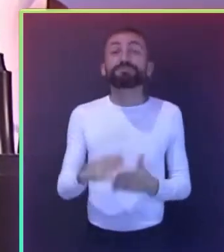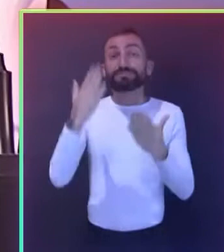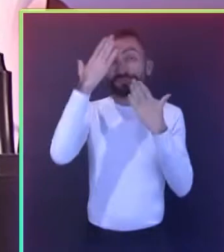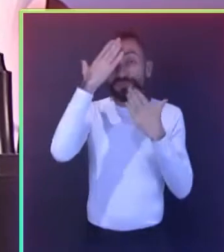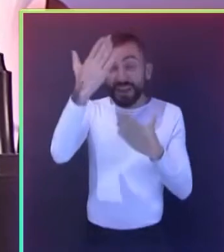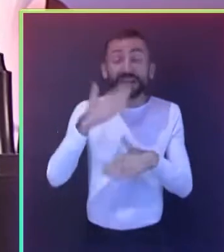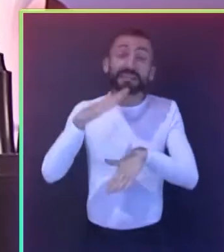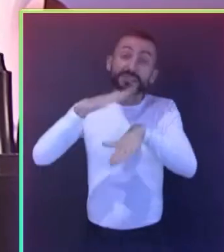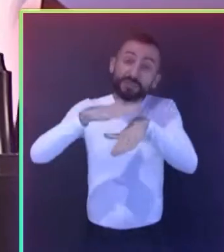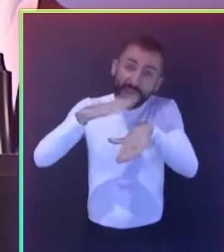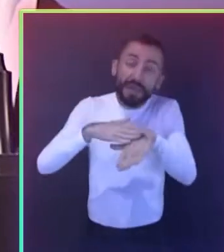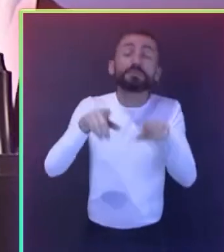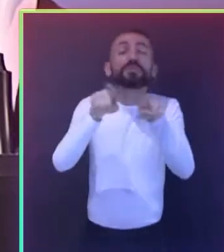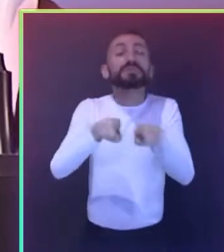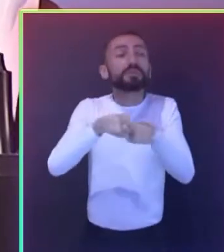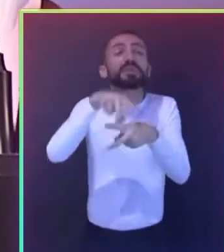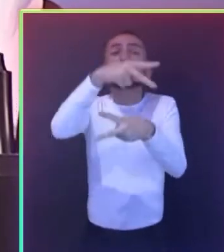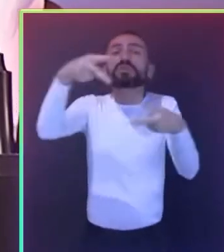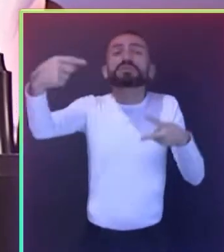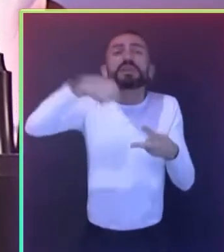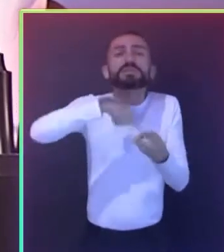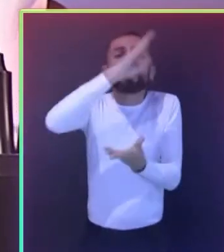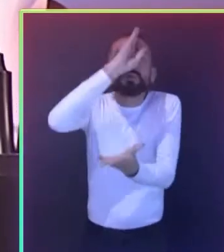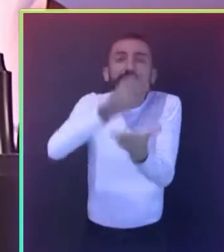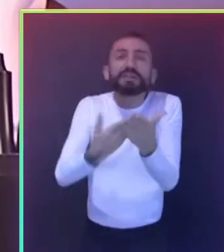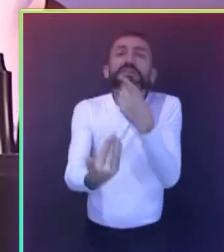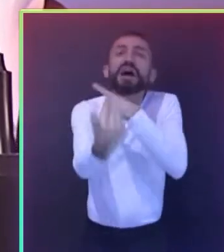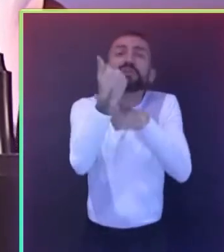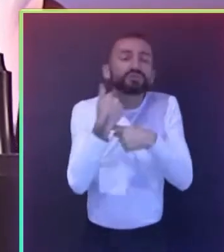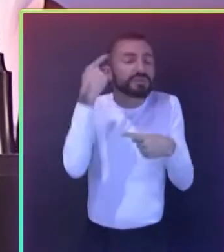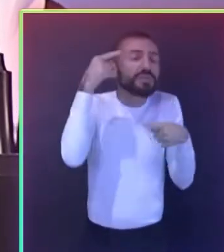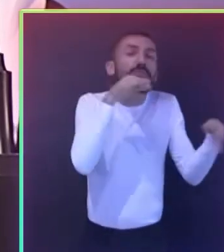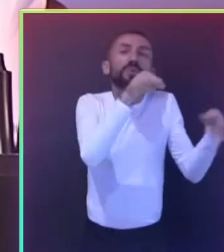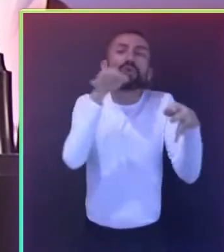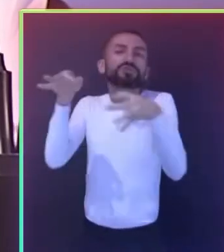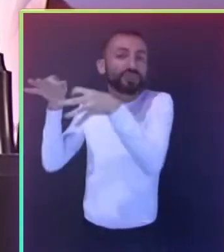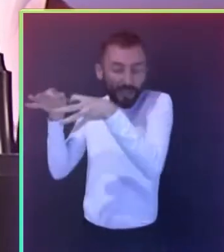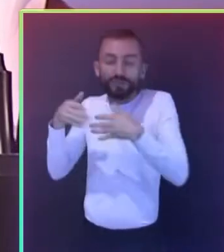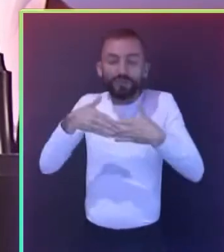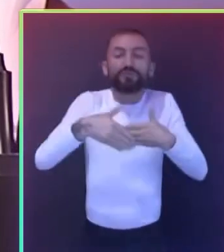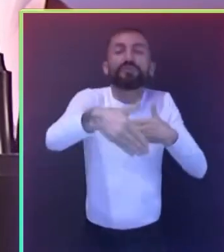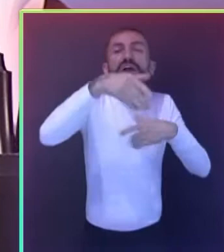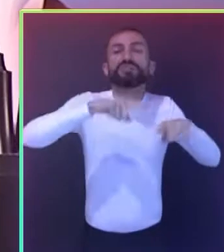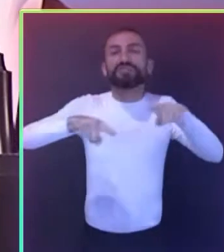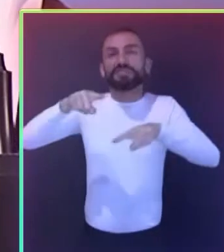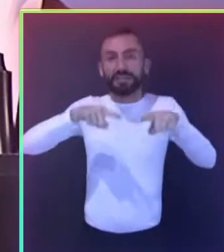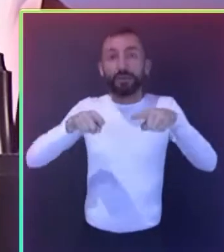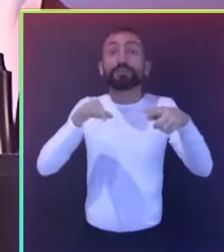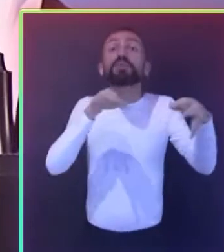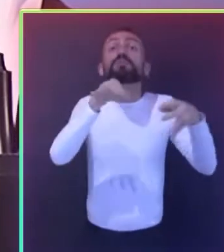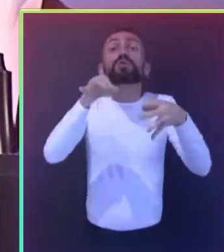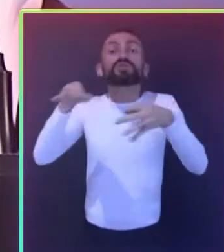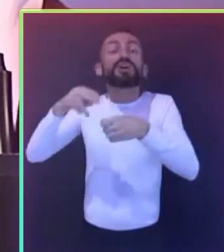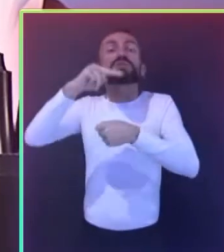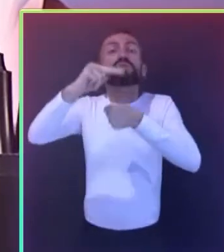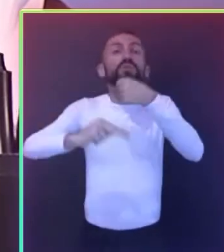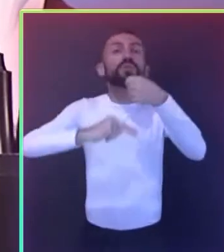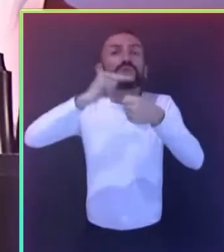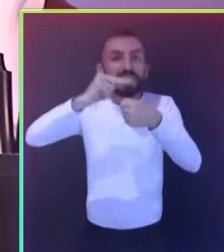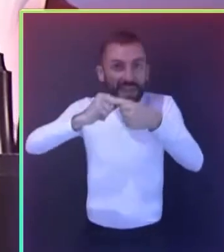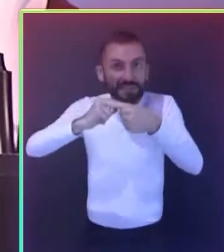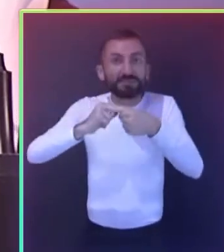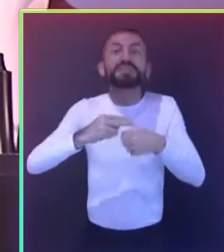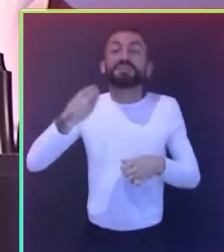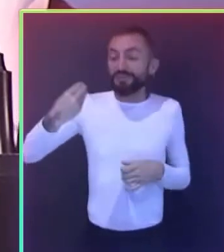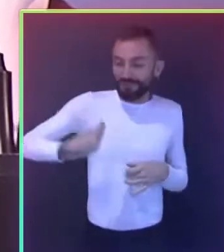EA confiança de todos aqueles que participaram da construção do nosso projeto de gestão o projeto Unesp viva e